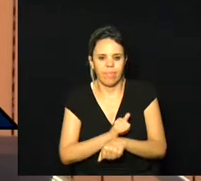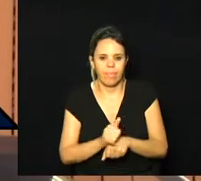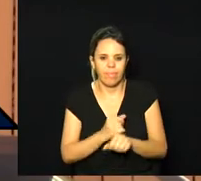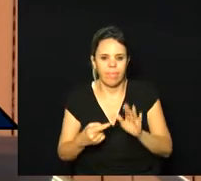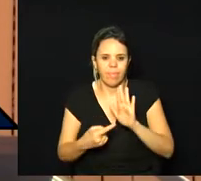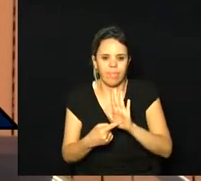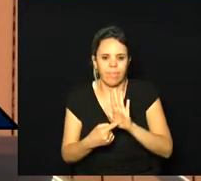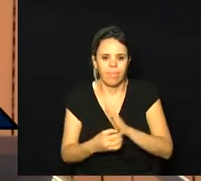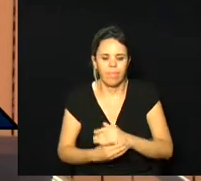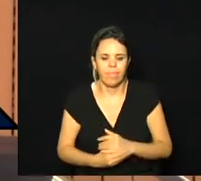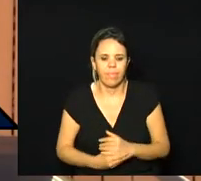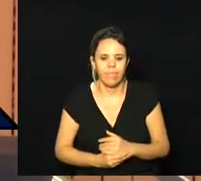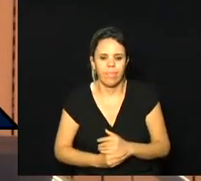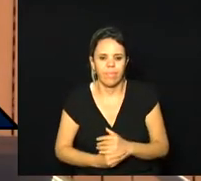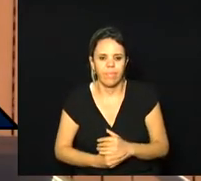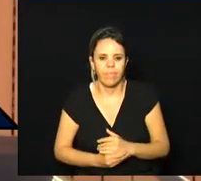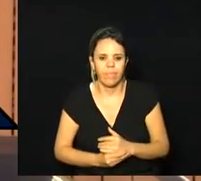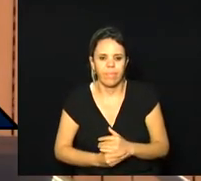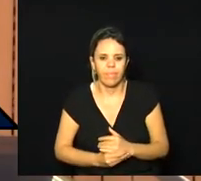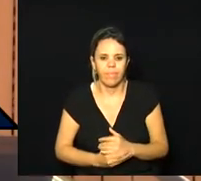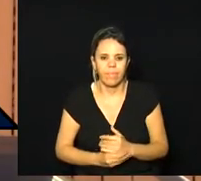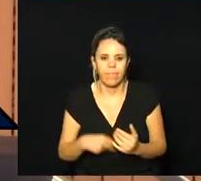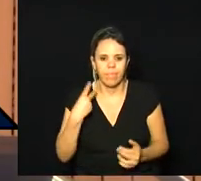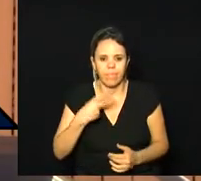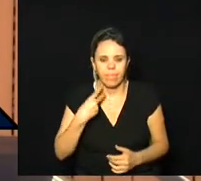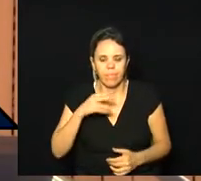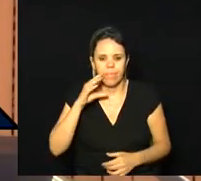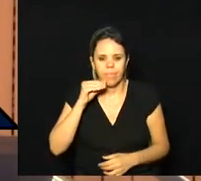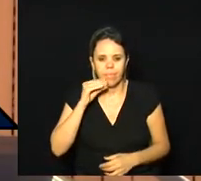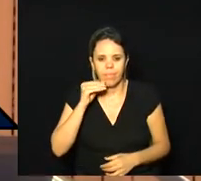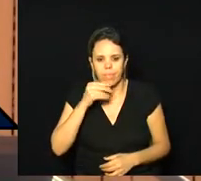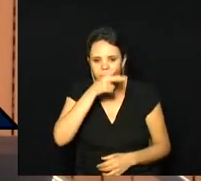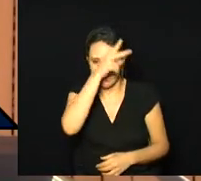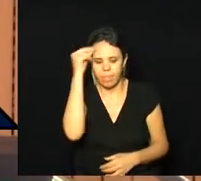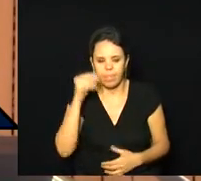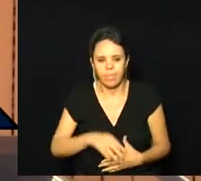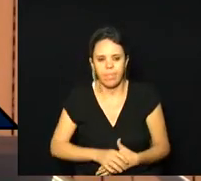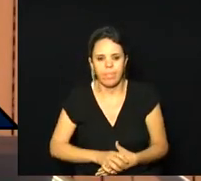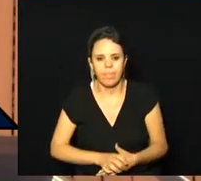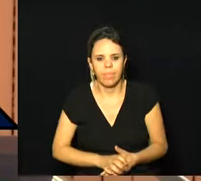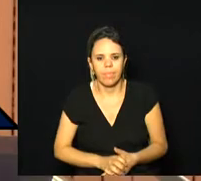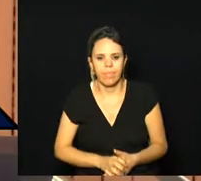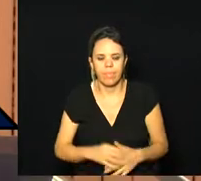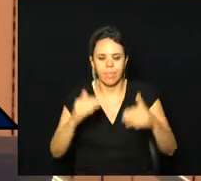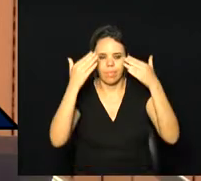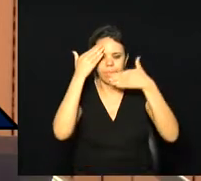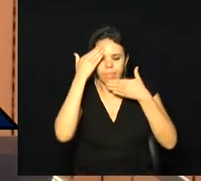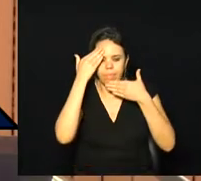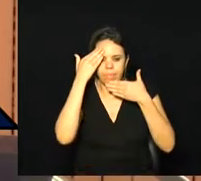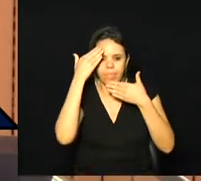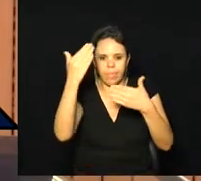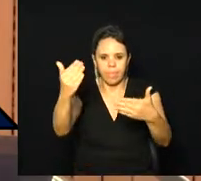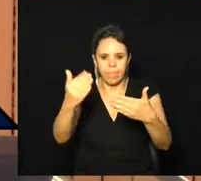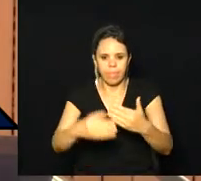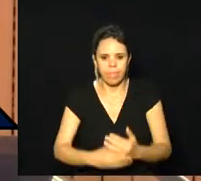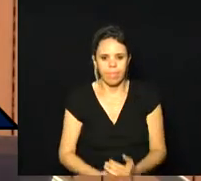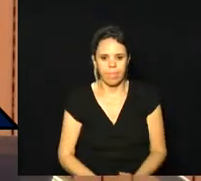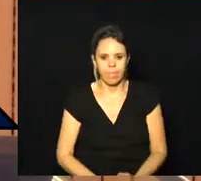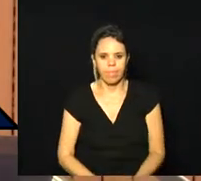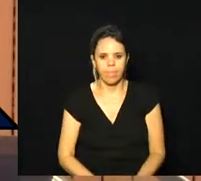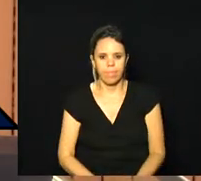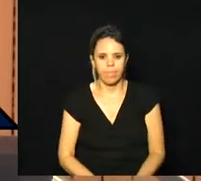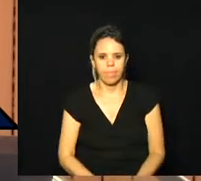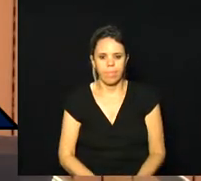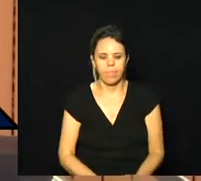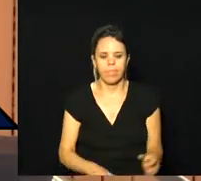mostrar como vereador, como servidor público, a nossa gratidão é para